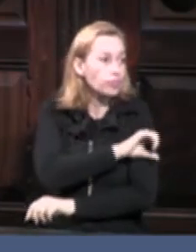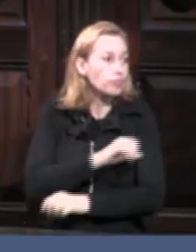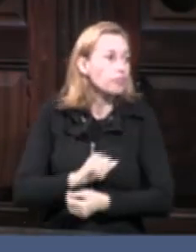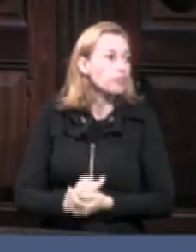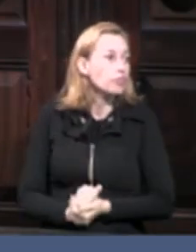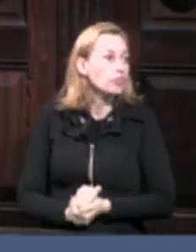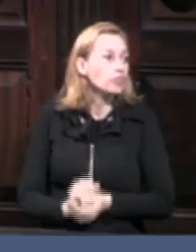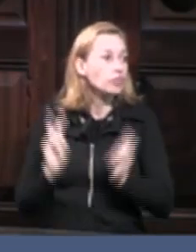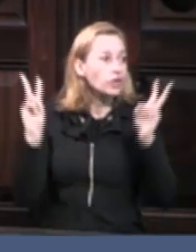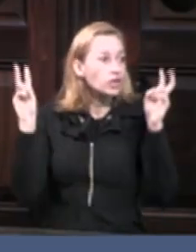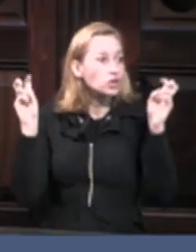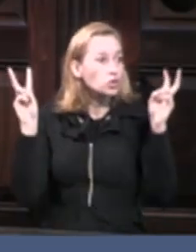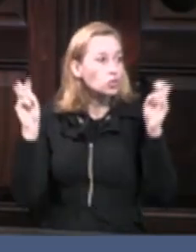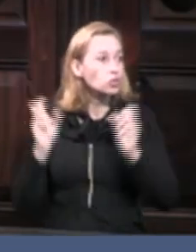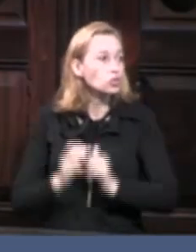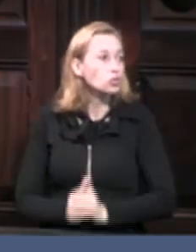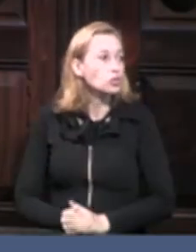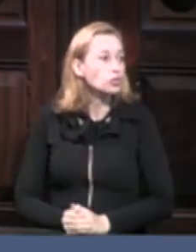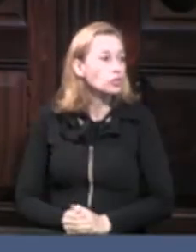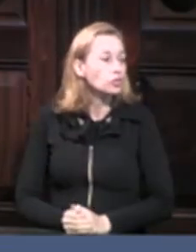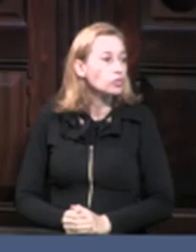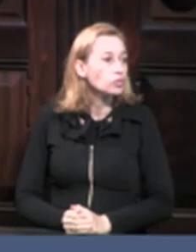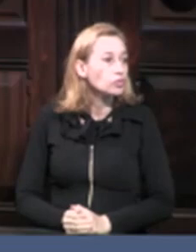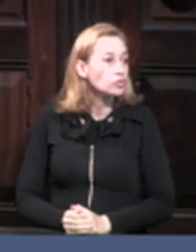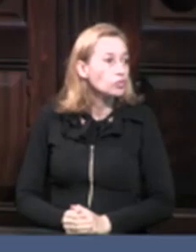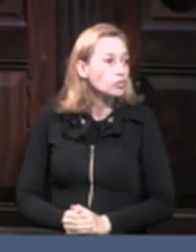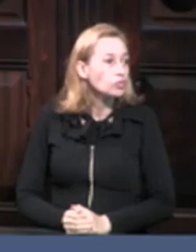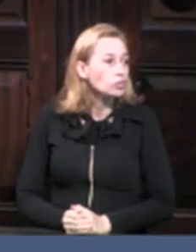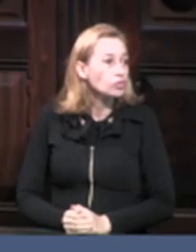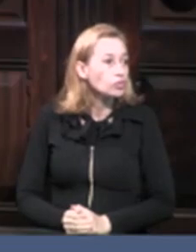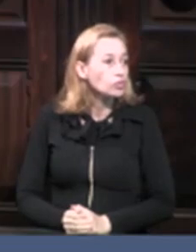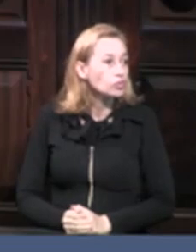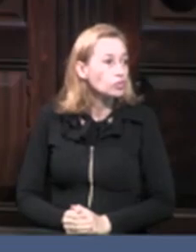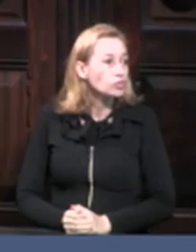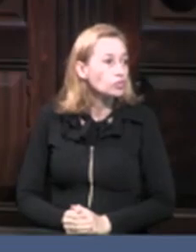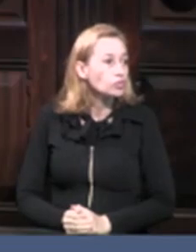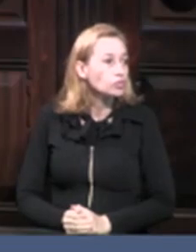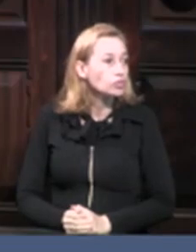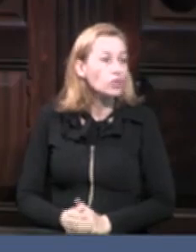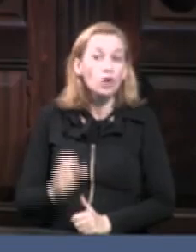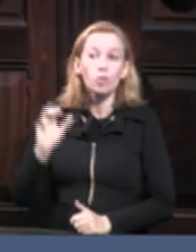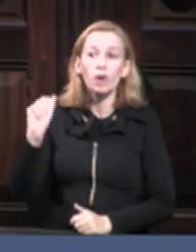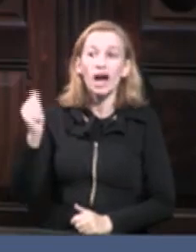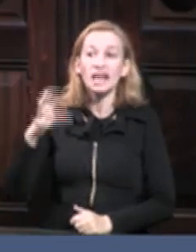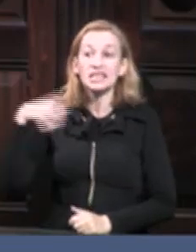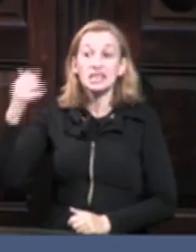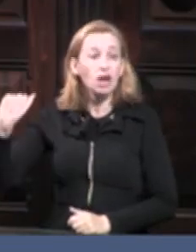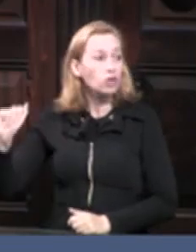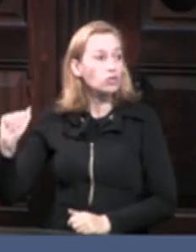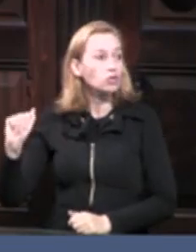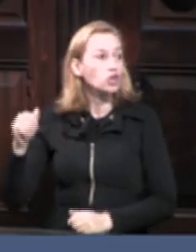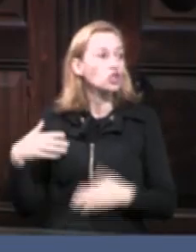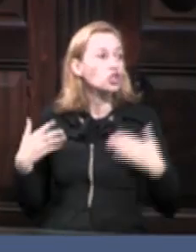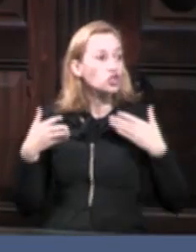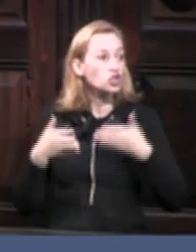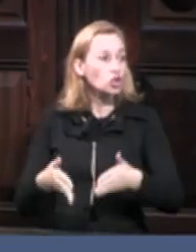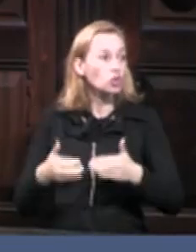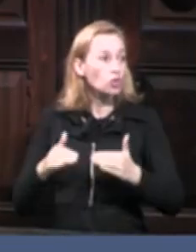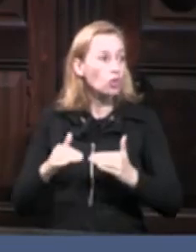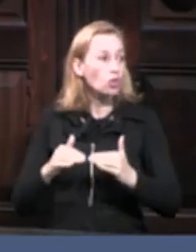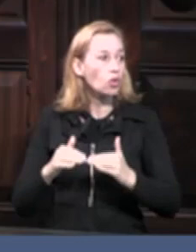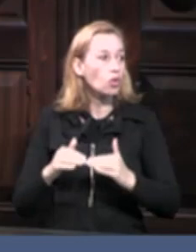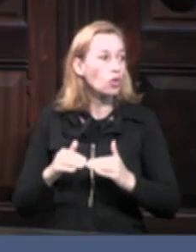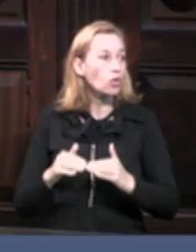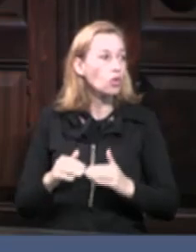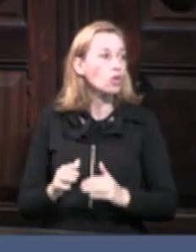com relação a uma ação que chegou recentemente ao Supremo, e no sorteio a relatoria